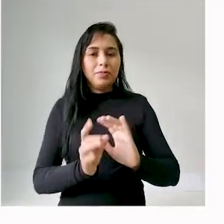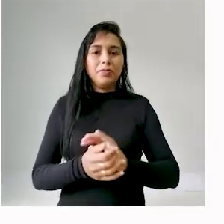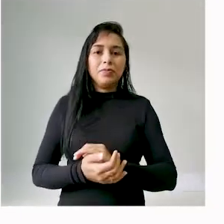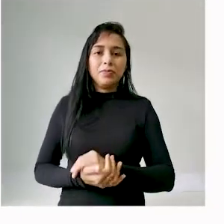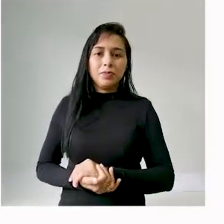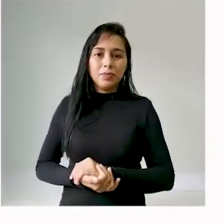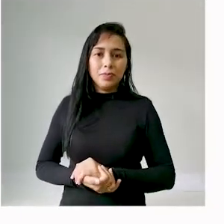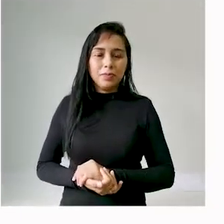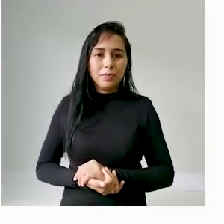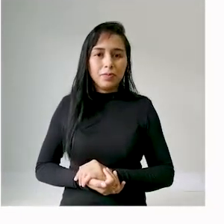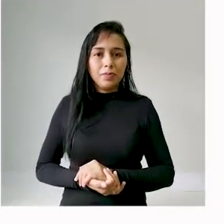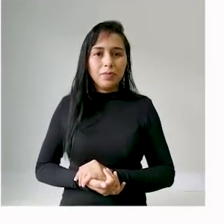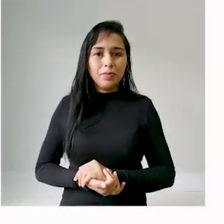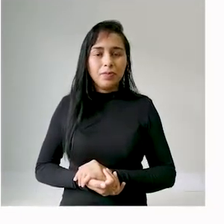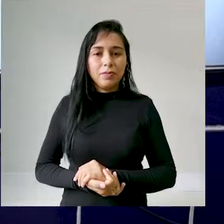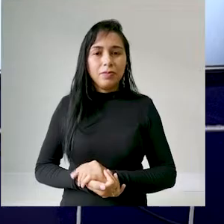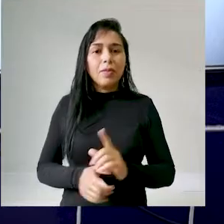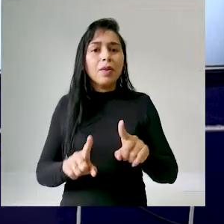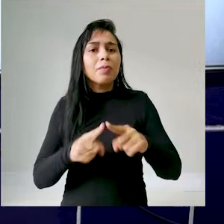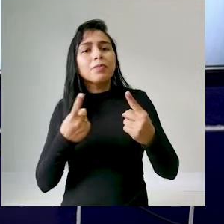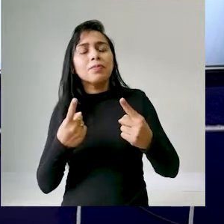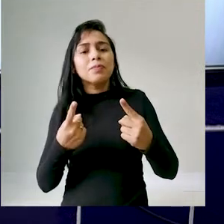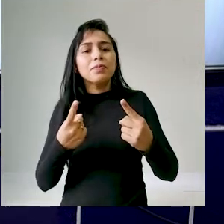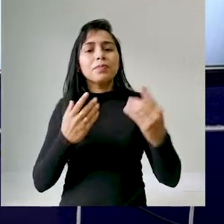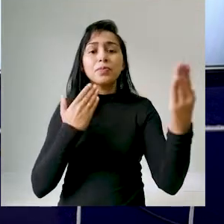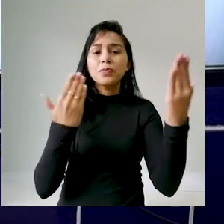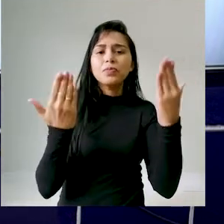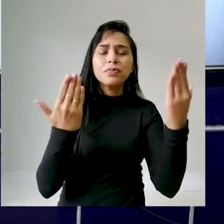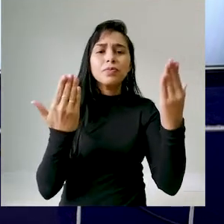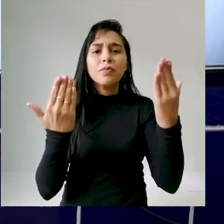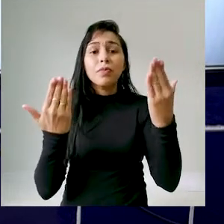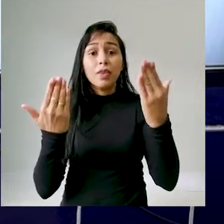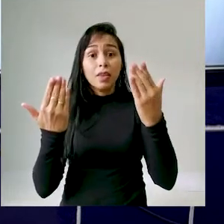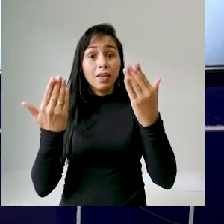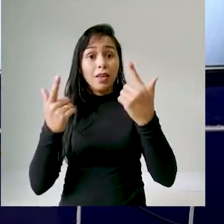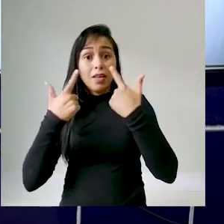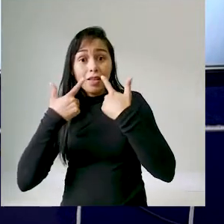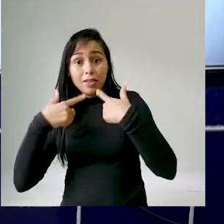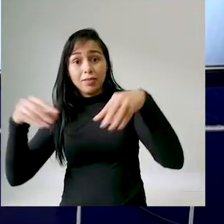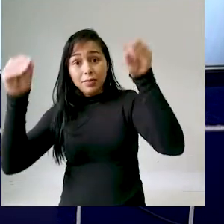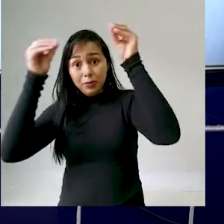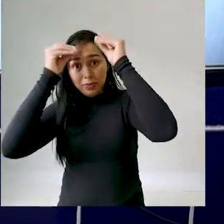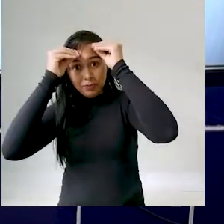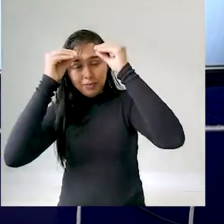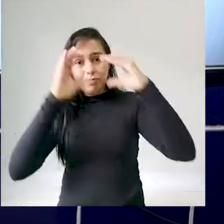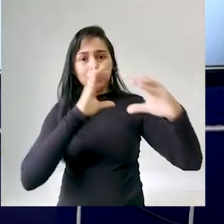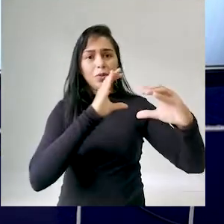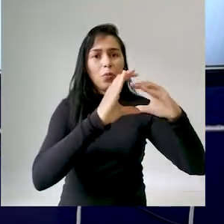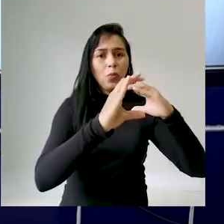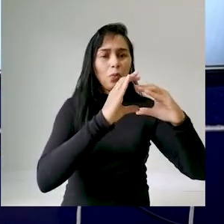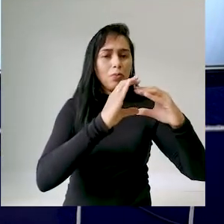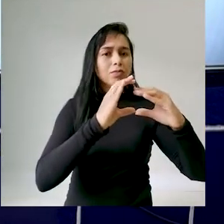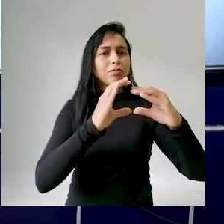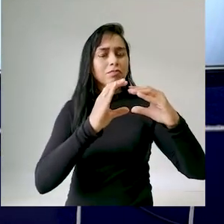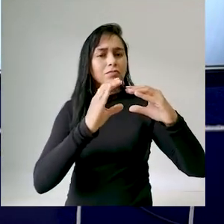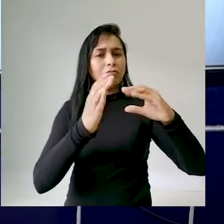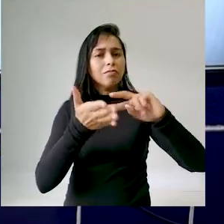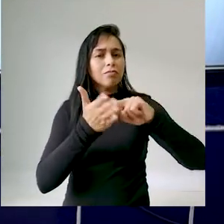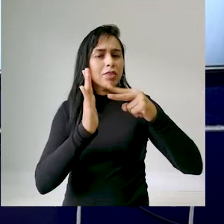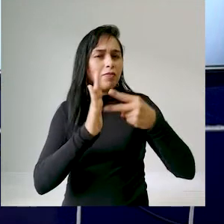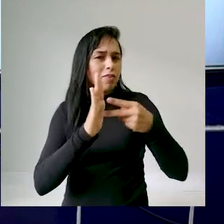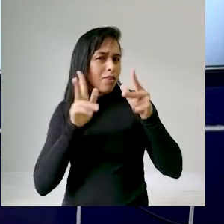verbal com a linguagem não verbal. Mas afinal, linguagem e comunicação é a mesma coisa?